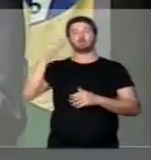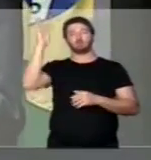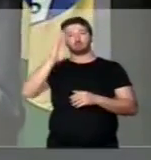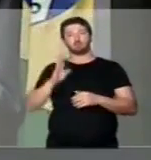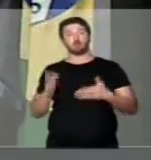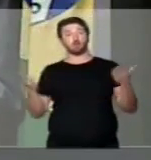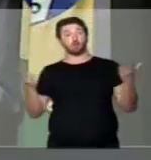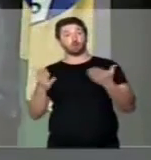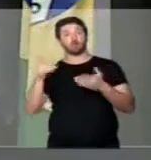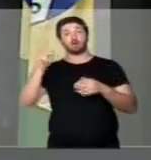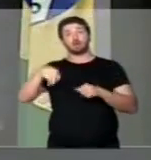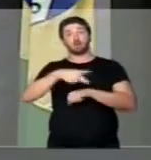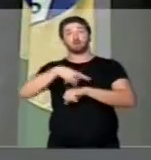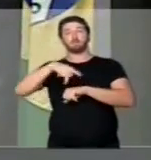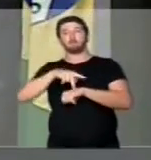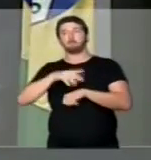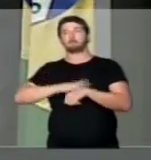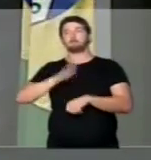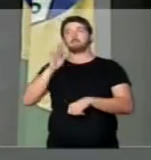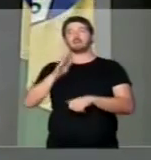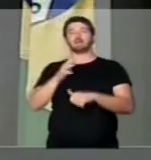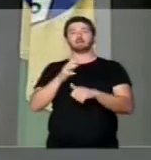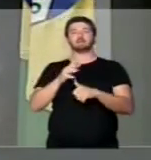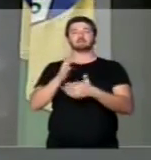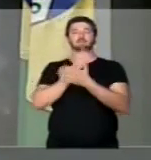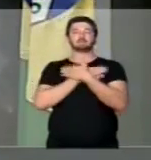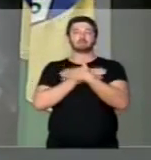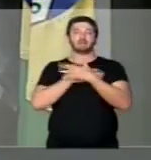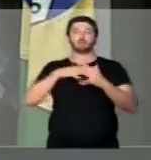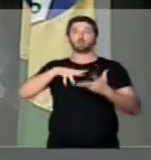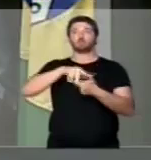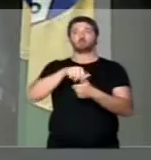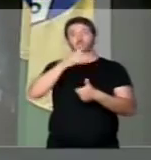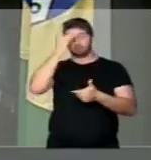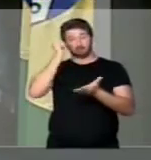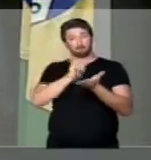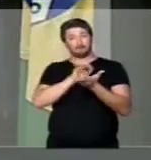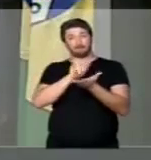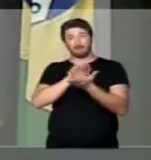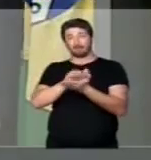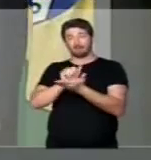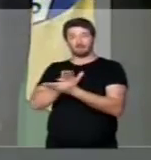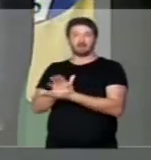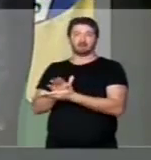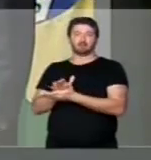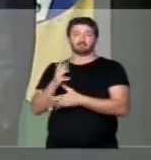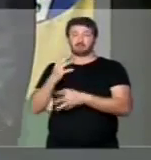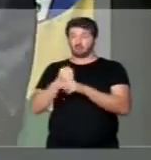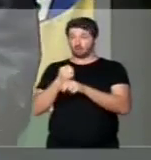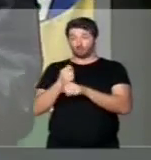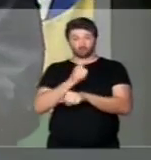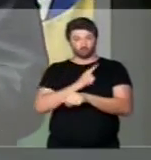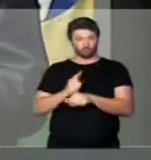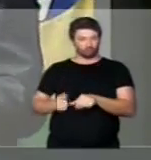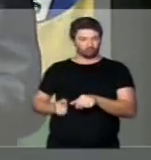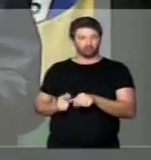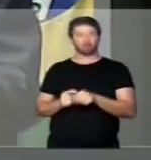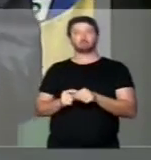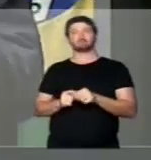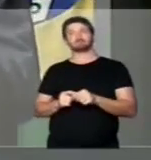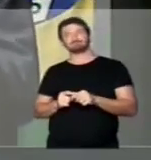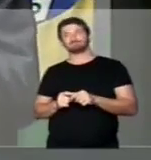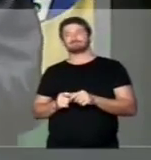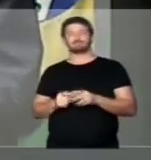hoje é o país que mais desemprega em todo o mundo. As contas públicas nunca